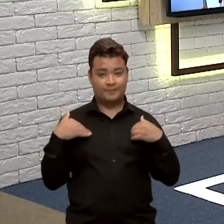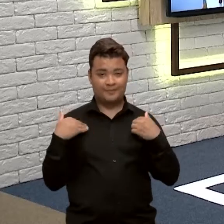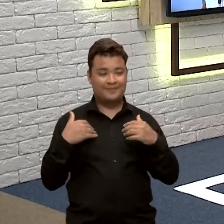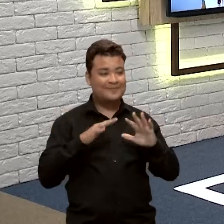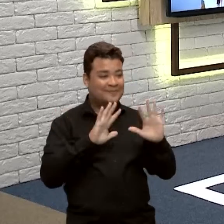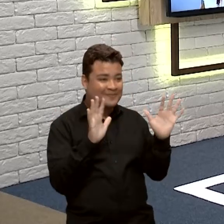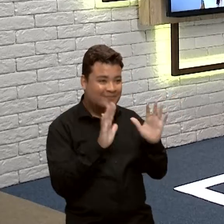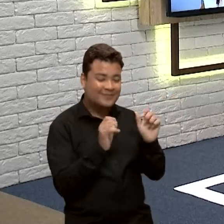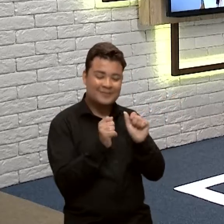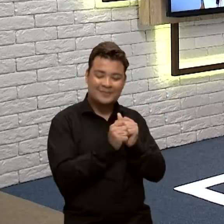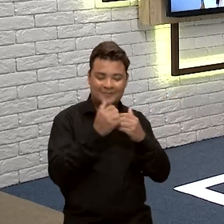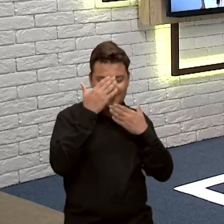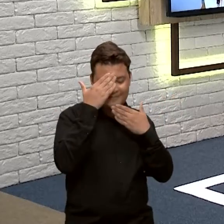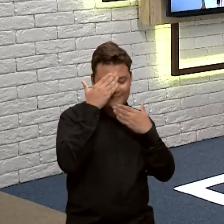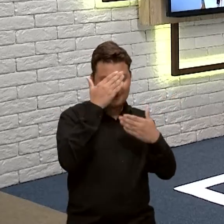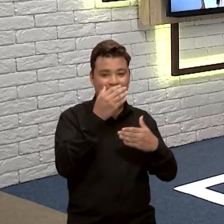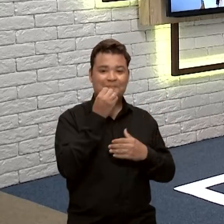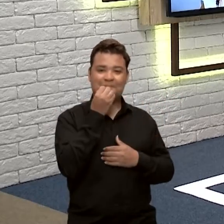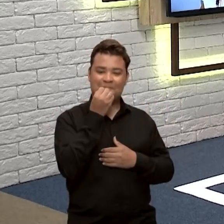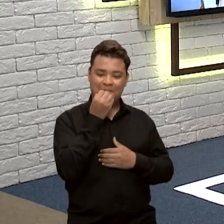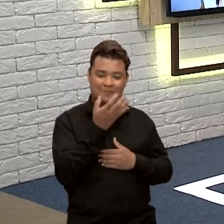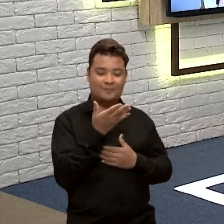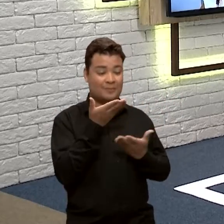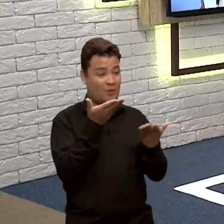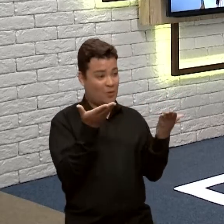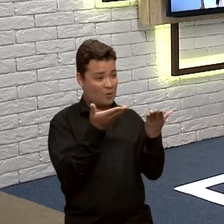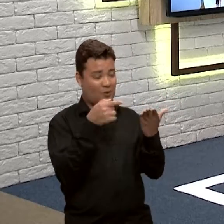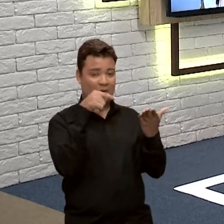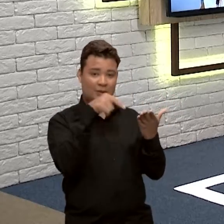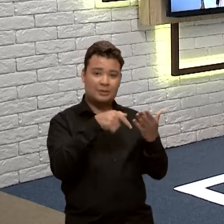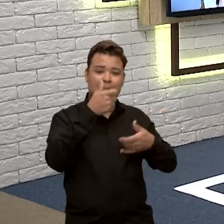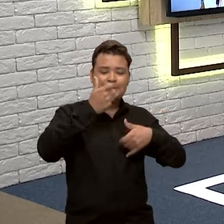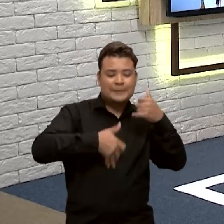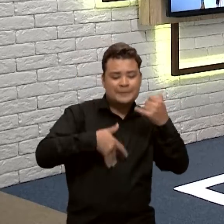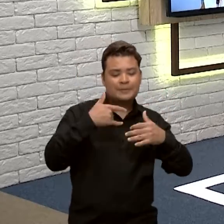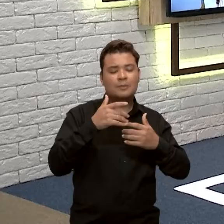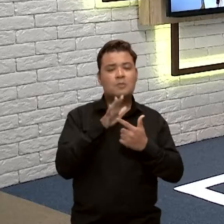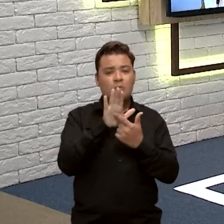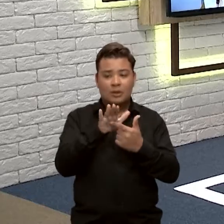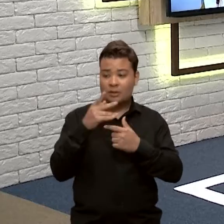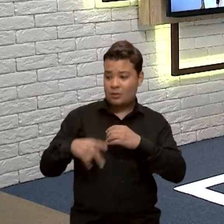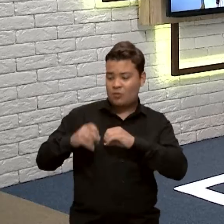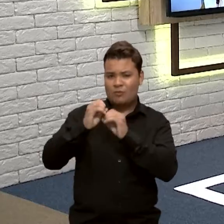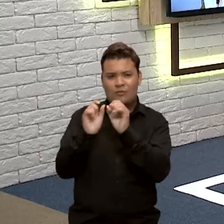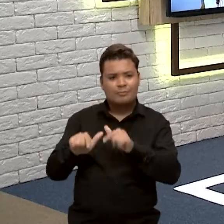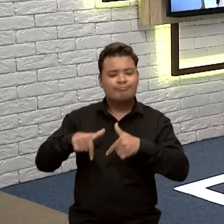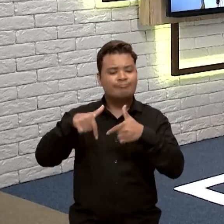sua presença. Muito bom também contar com seus esclarecimentos sobre essa ação da UFG.